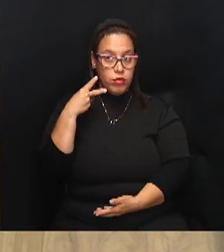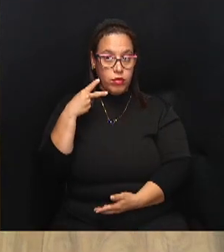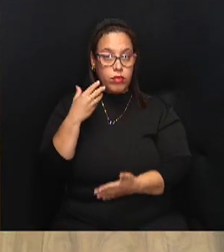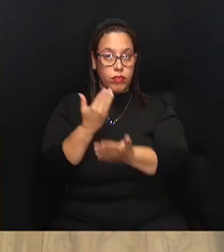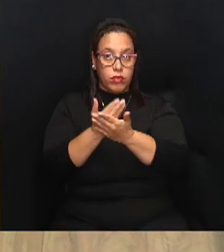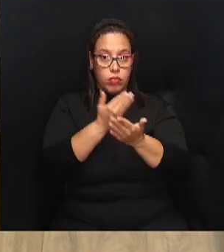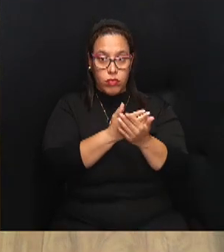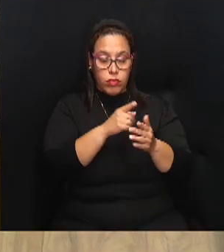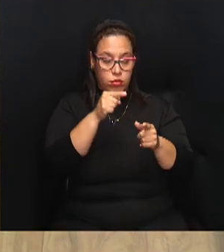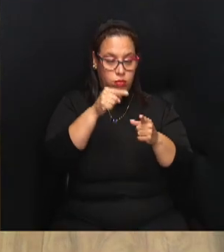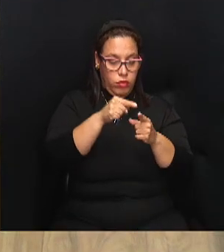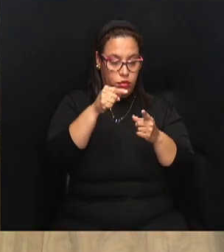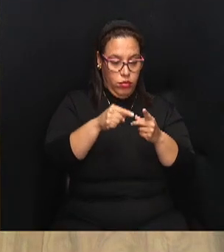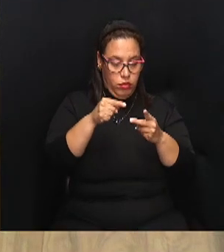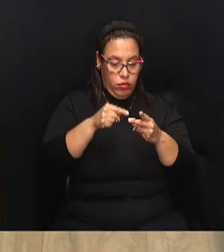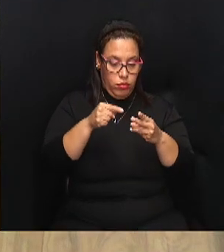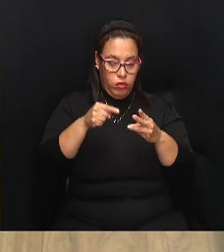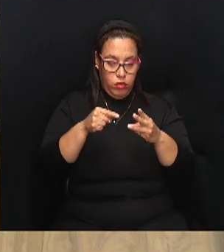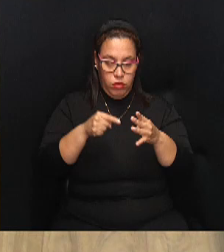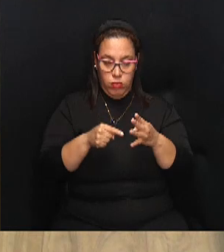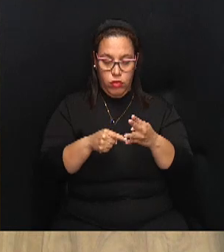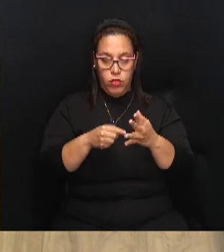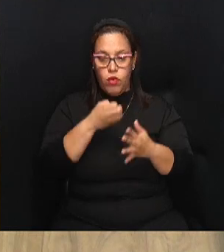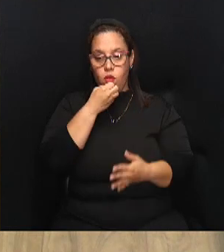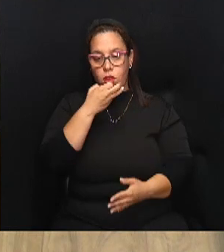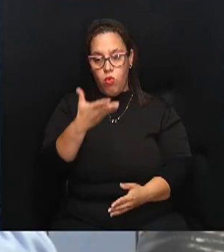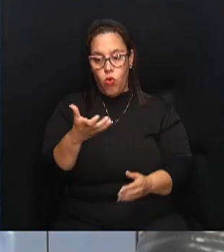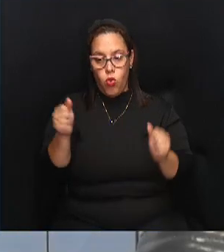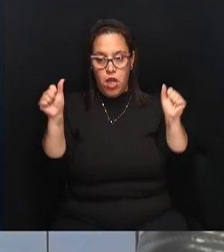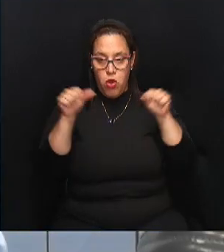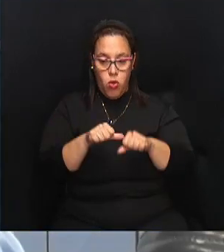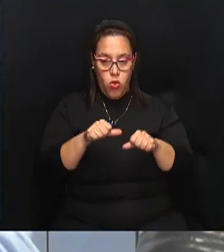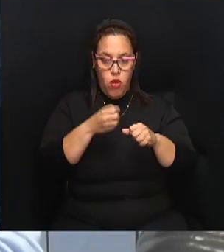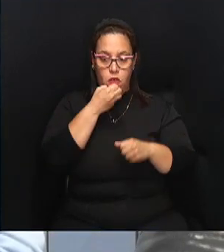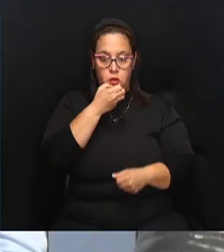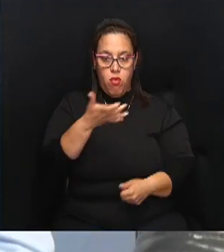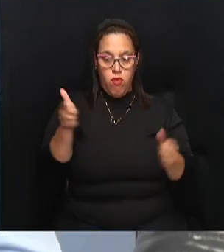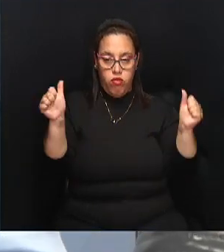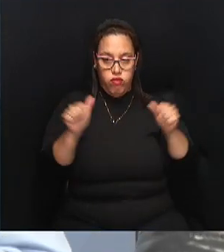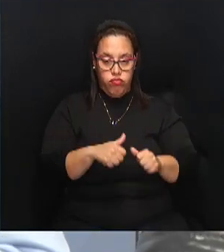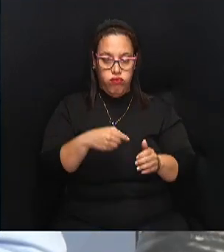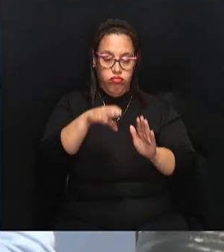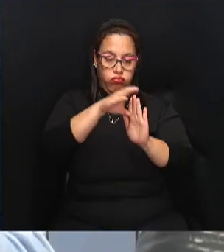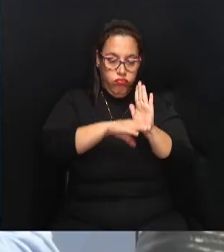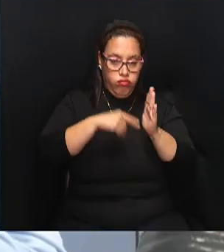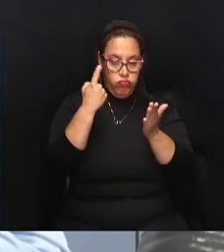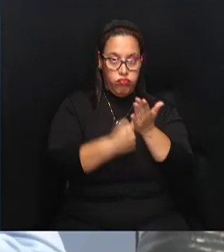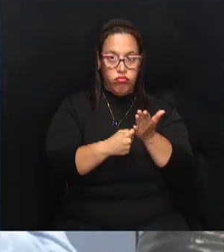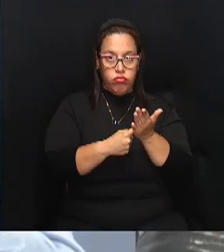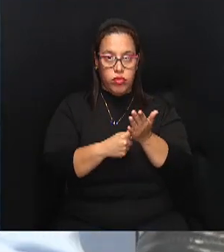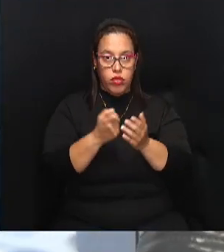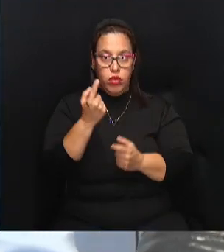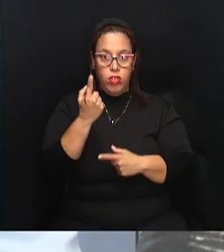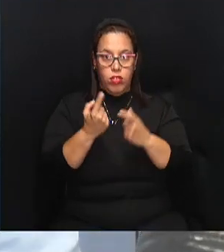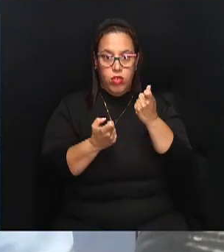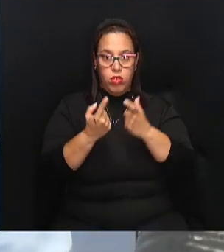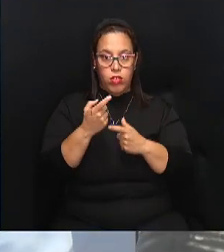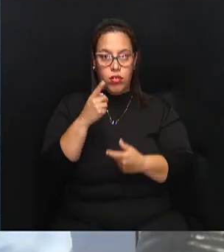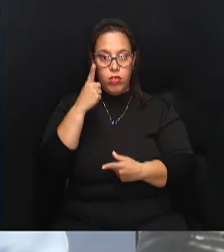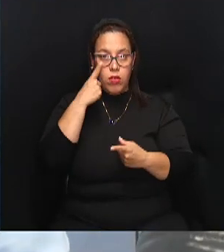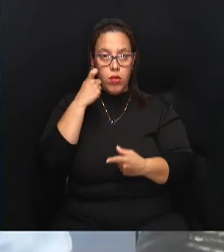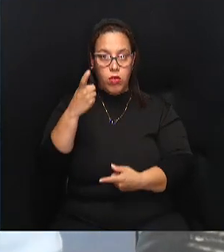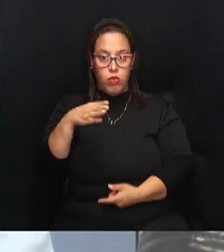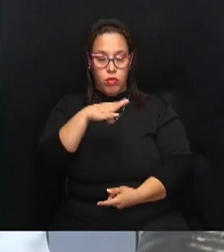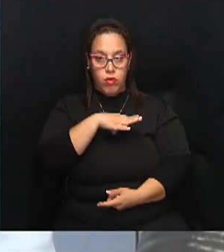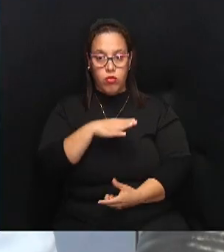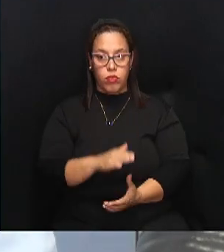que indica, caso a caso, os benefícios para a cidade, Isso. para determinado convênio, daí vai fazendo aos poucos a medida que for interessante para o município.